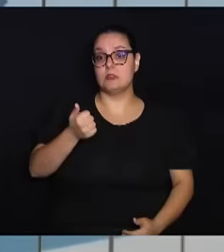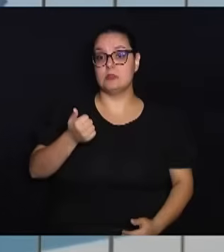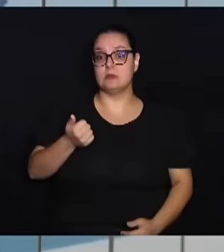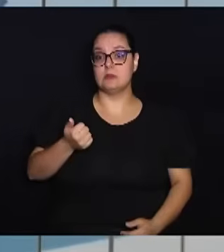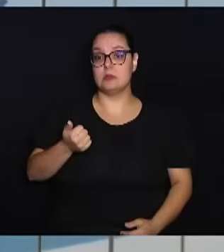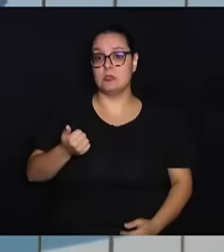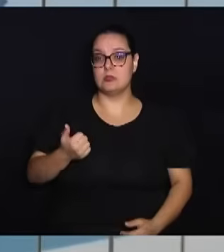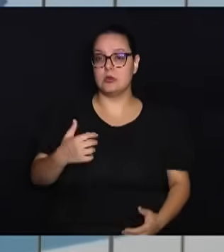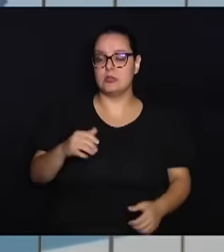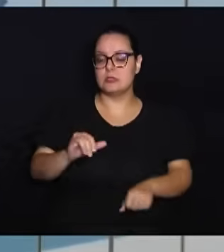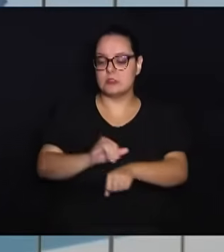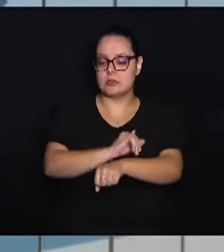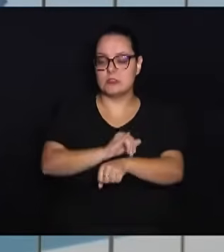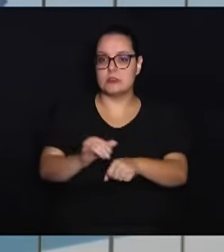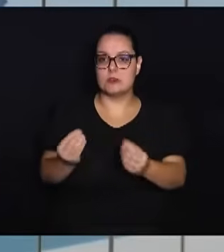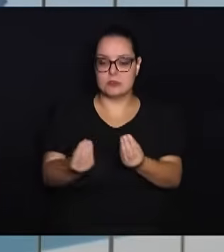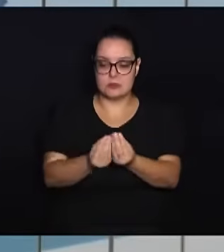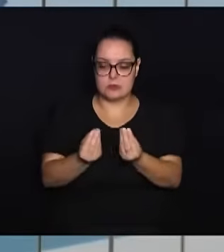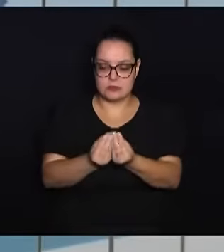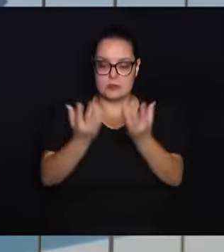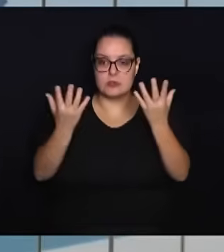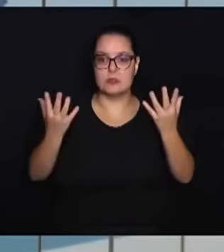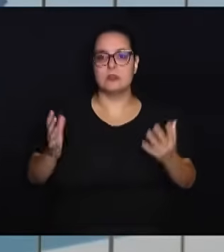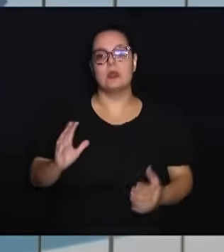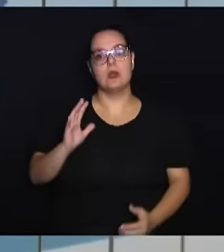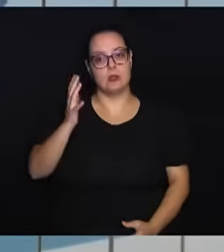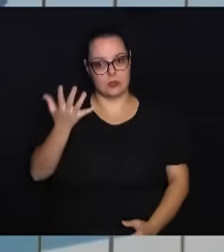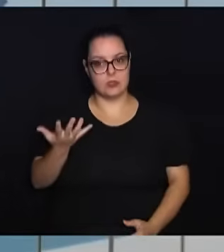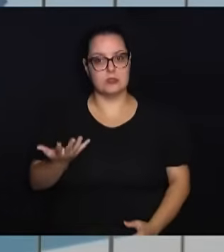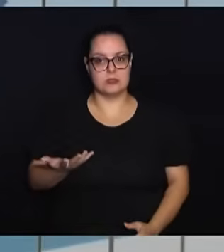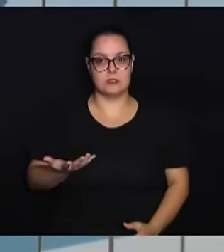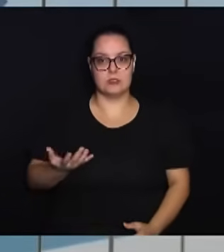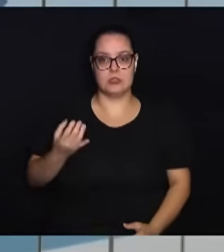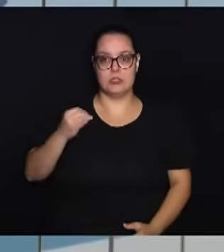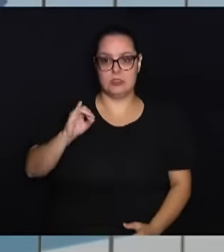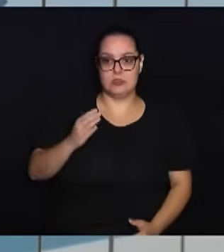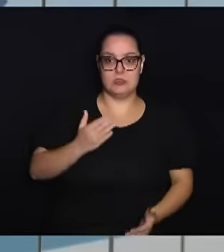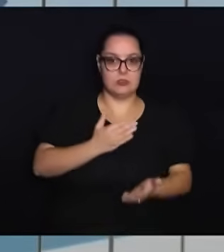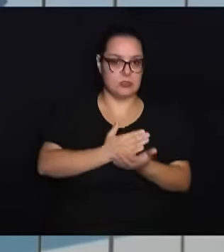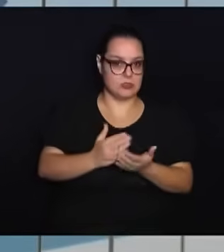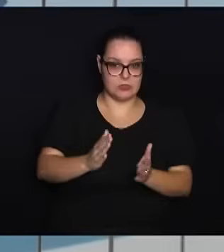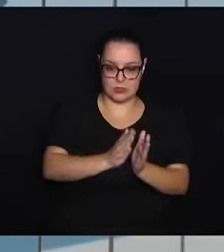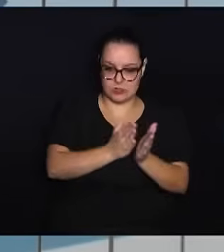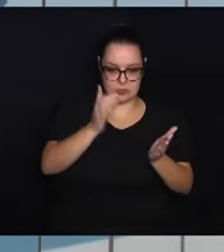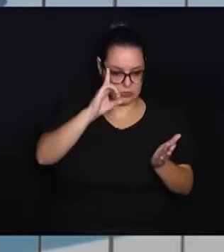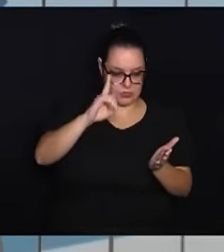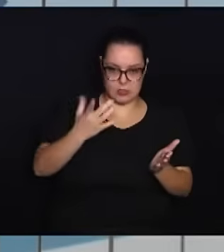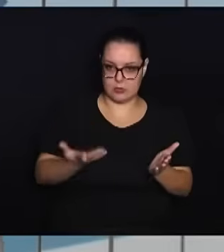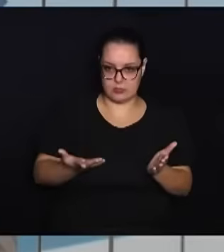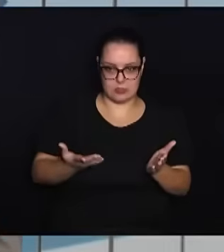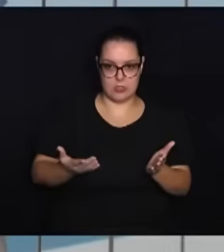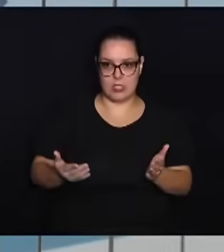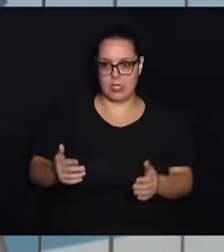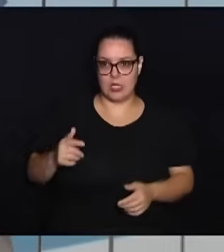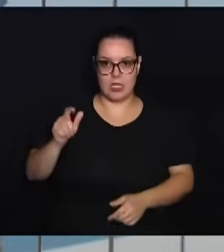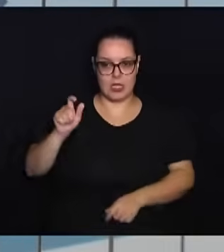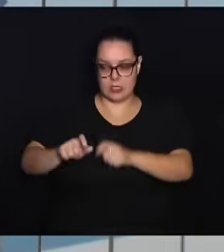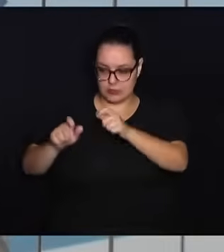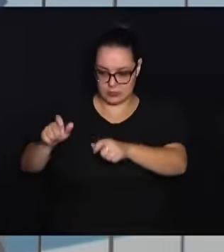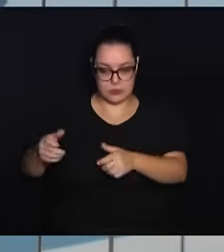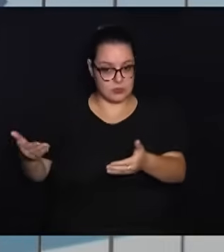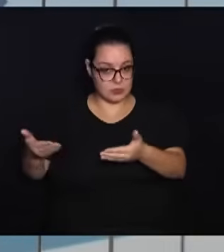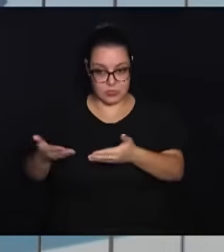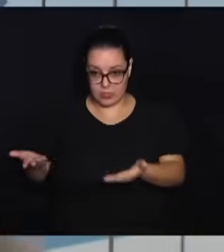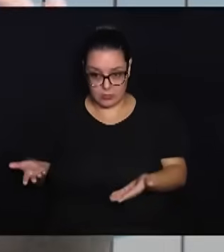portas para os milagres acontecerem. Então, se você for pegar desde a história bíblica até a história de personalidades